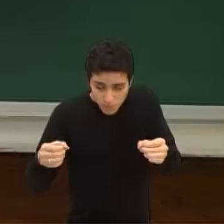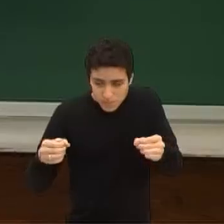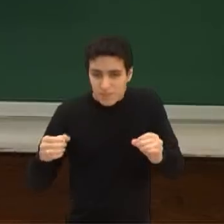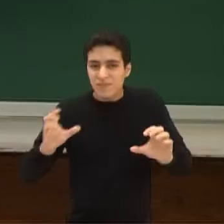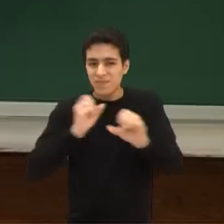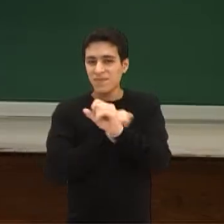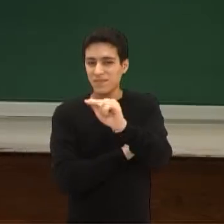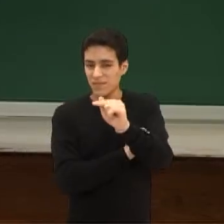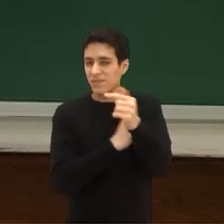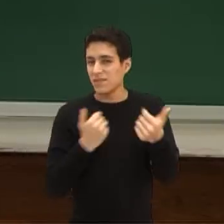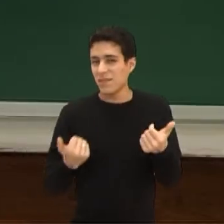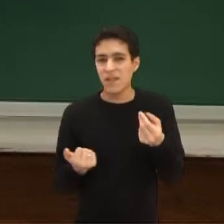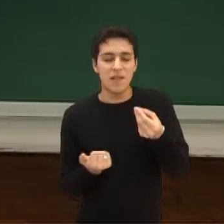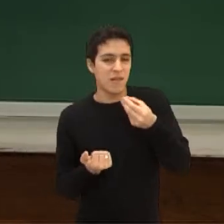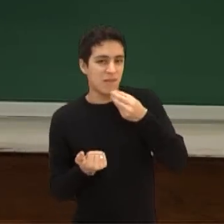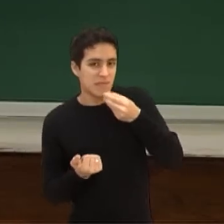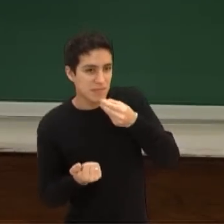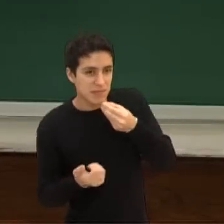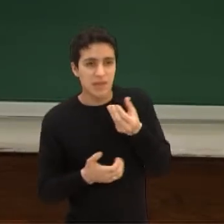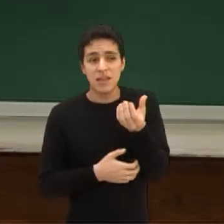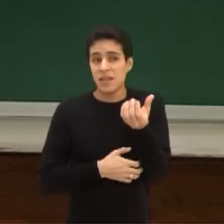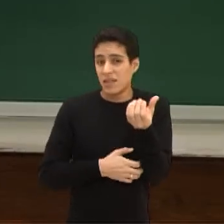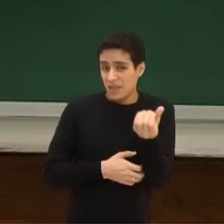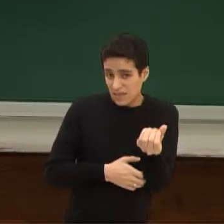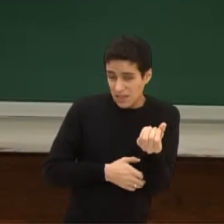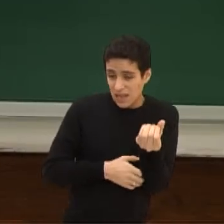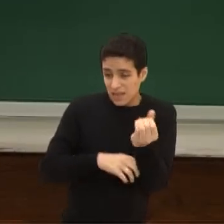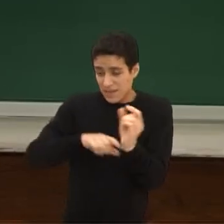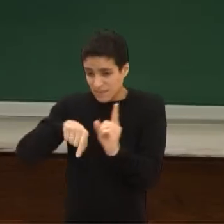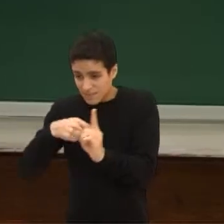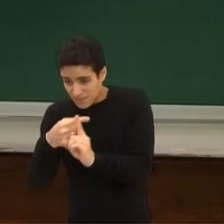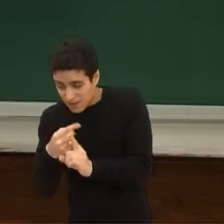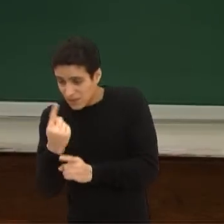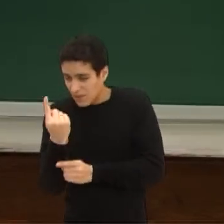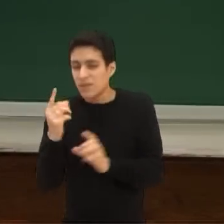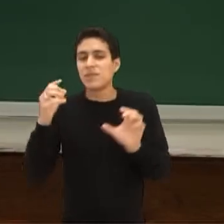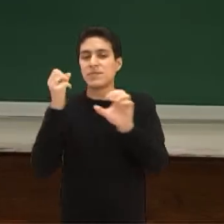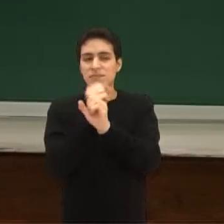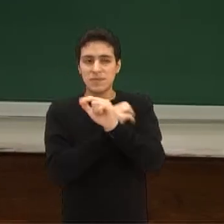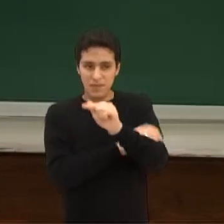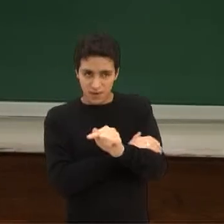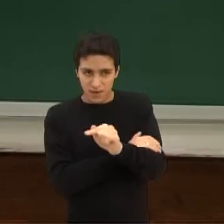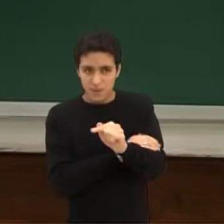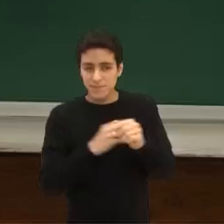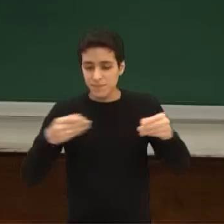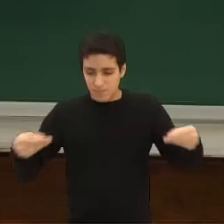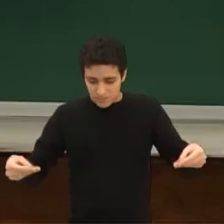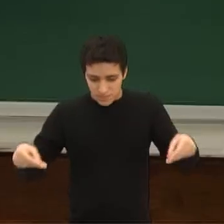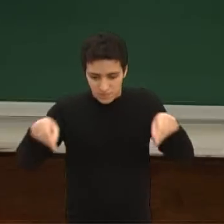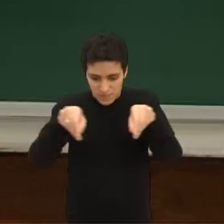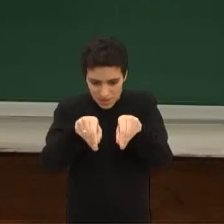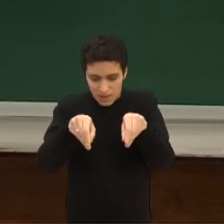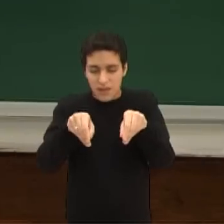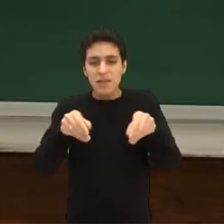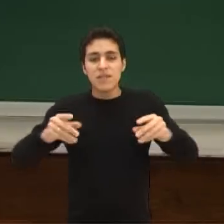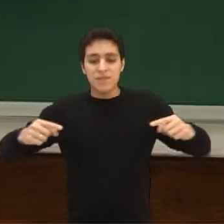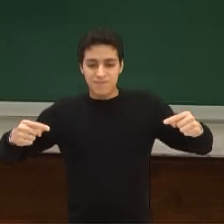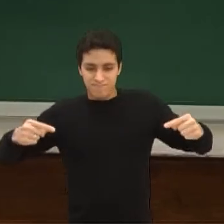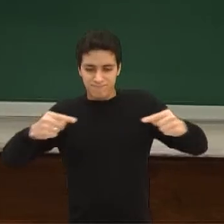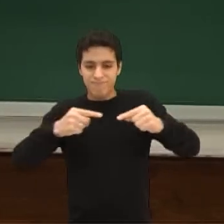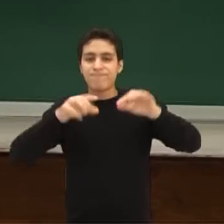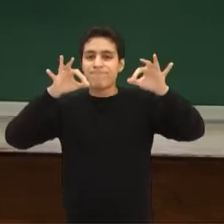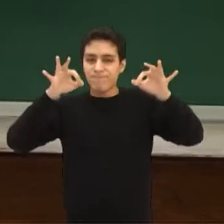né, gente? 6 mais 1, eu vou ter a soma 7. Então, esse lado vai estar de frente para